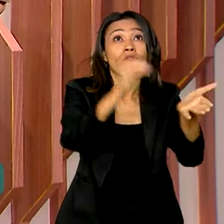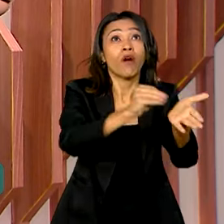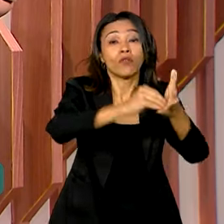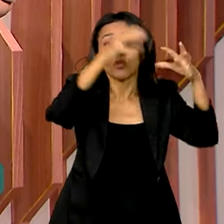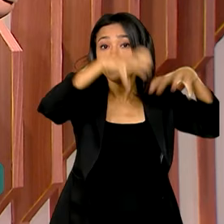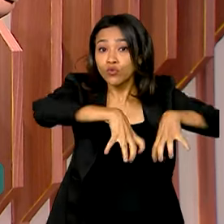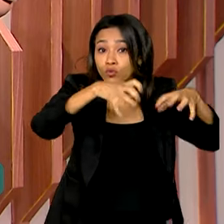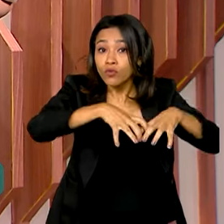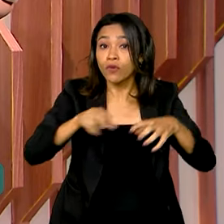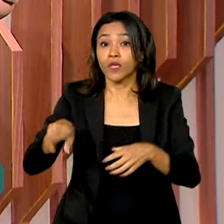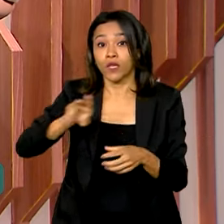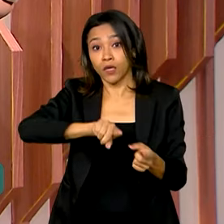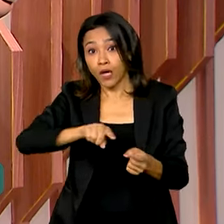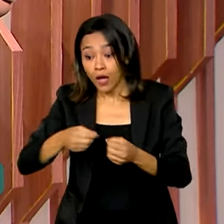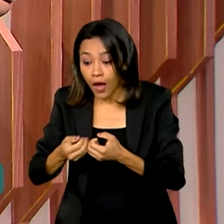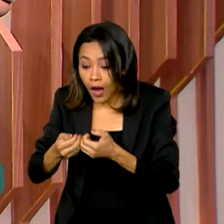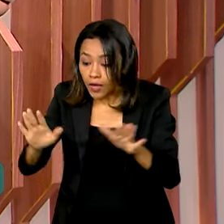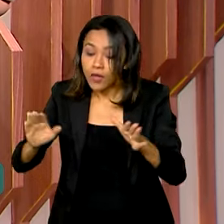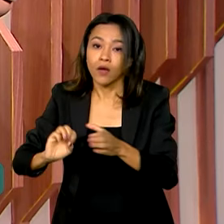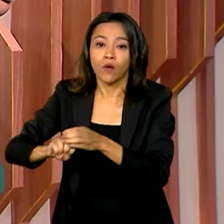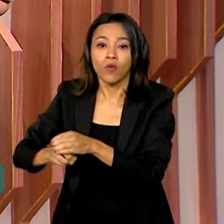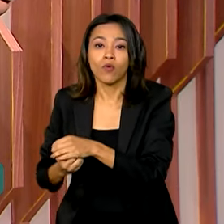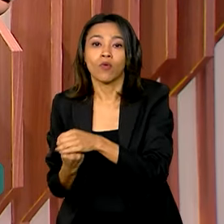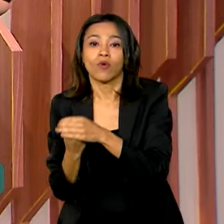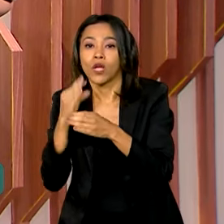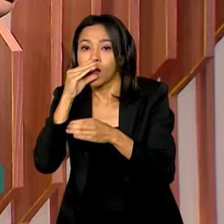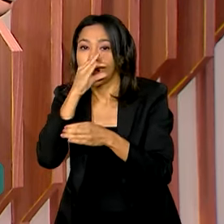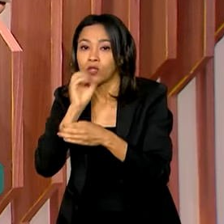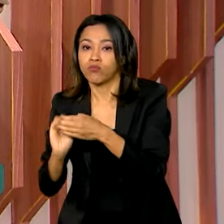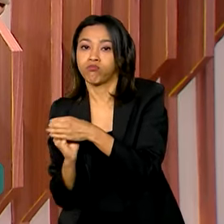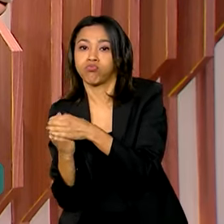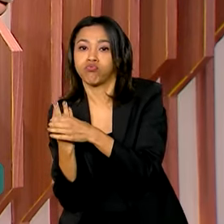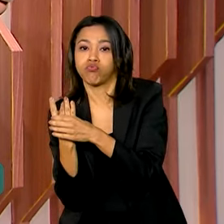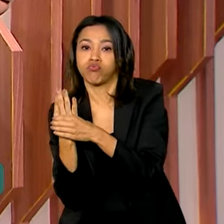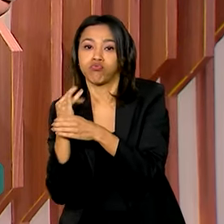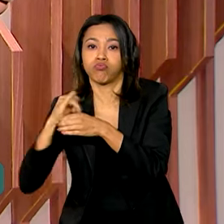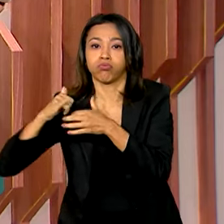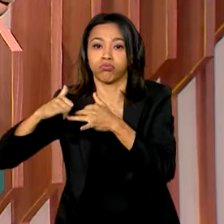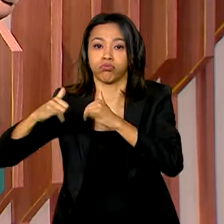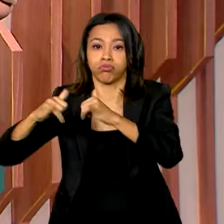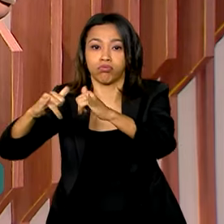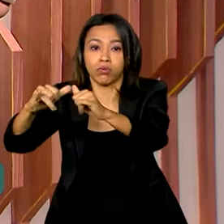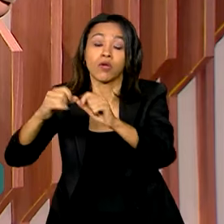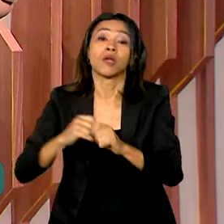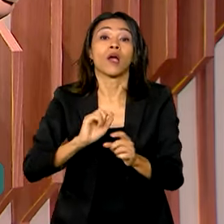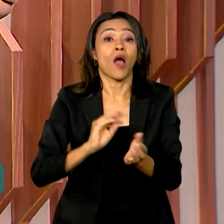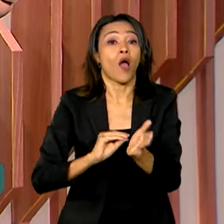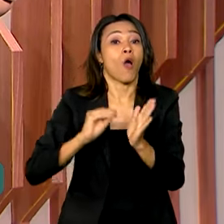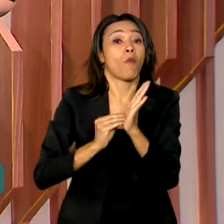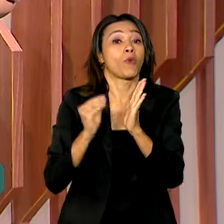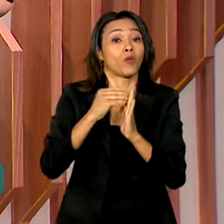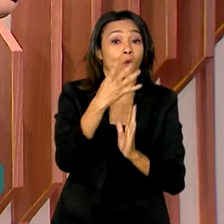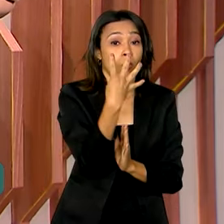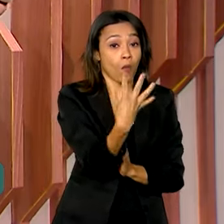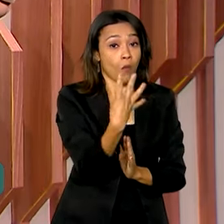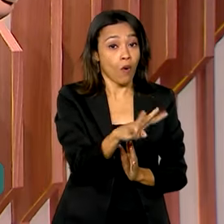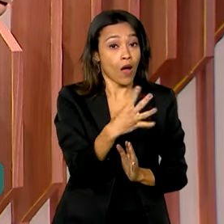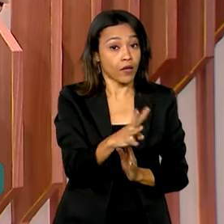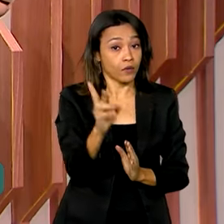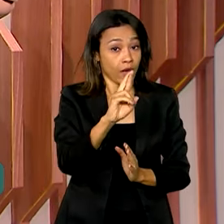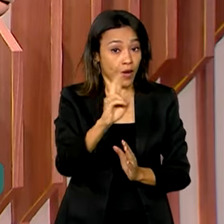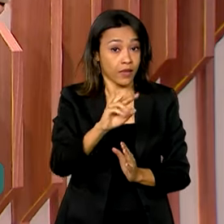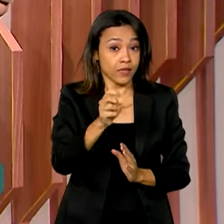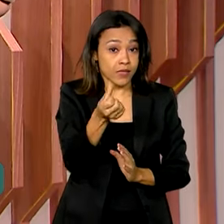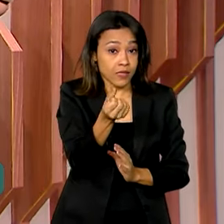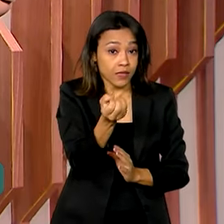nova classificação representa a cobrança adicional na conta de luz de R$ 4,46 a cada